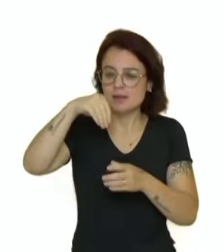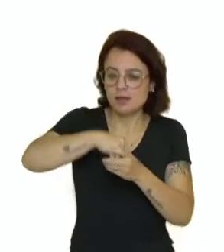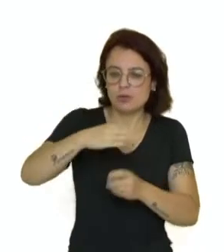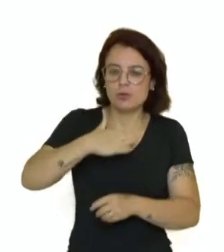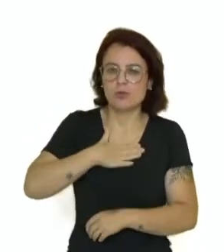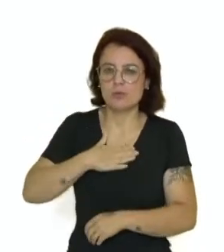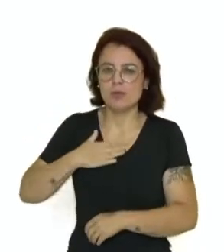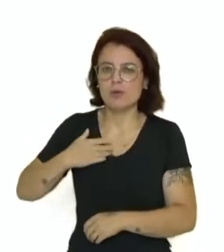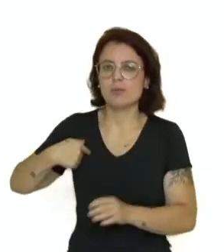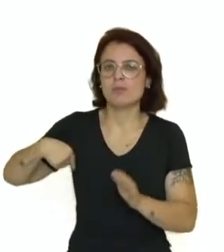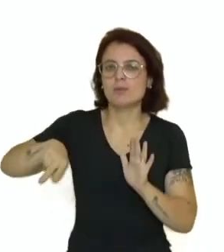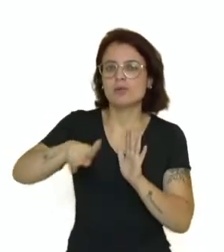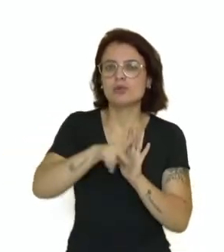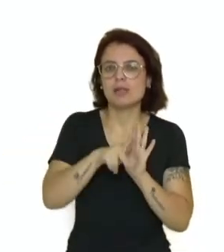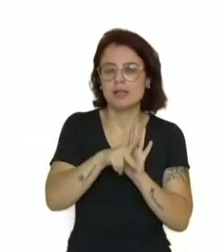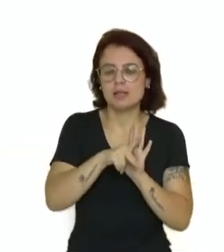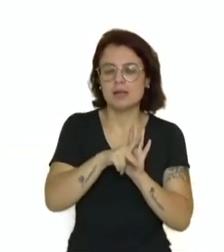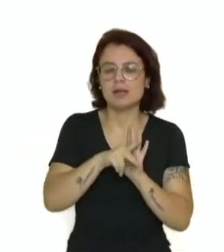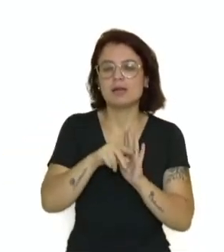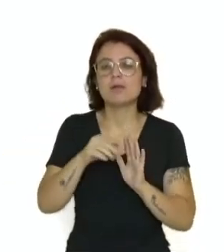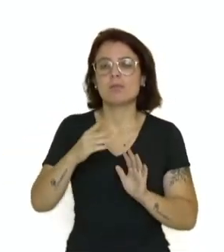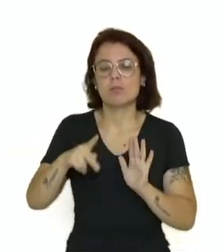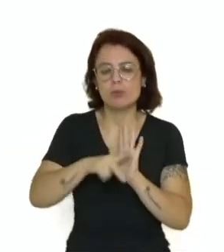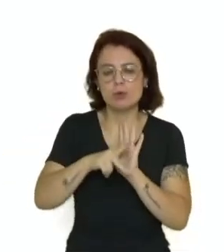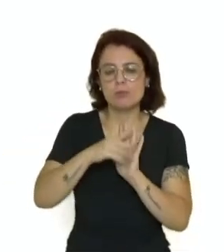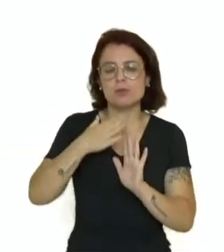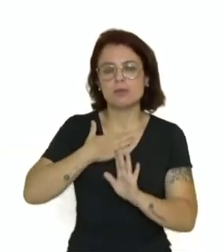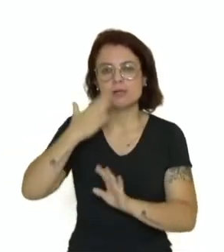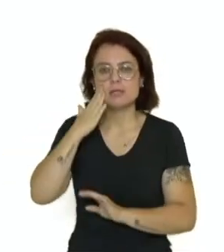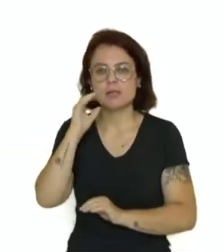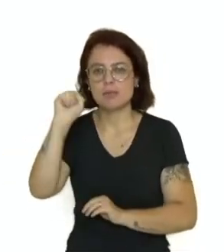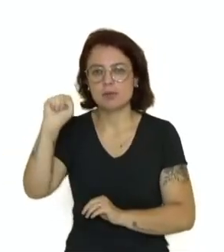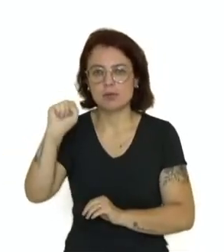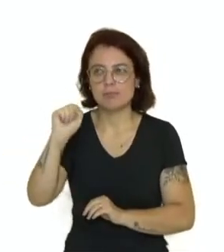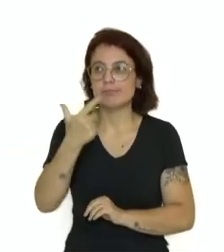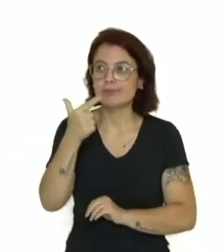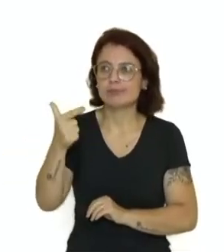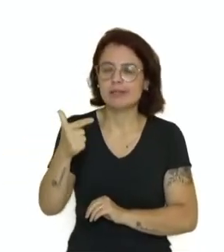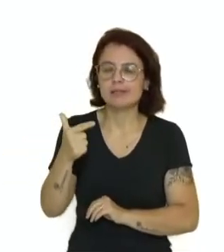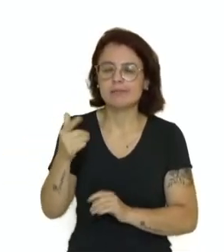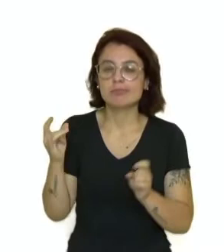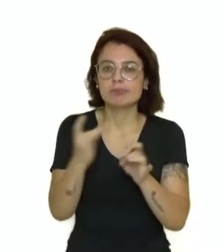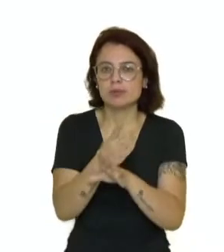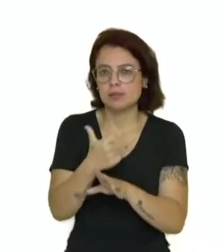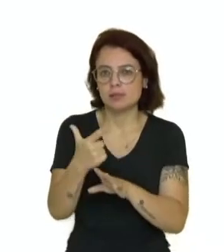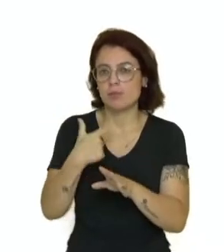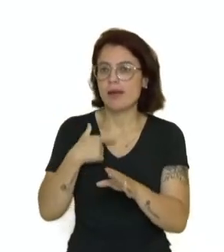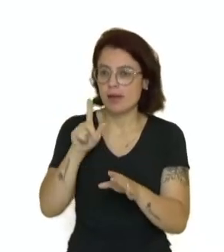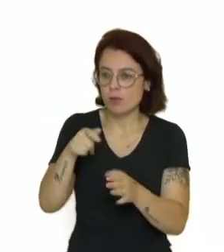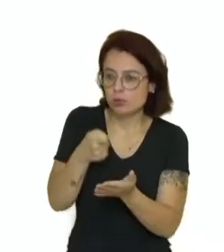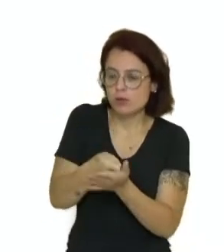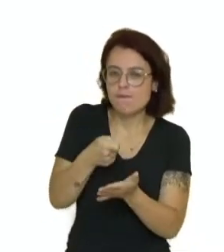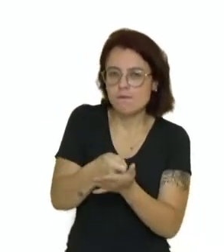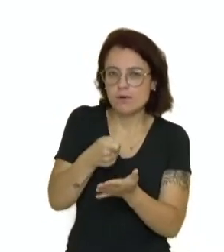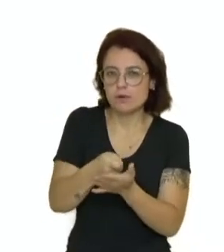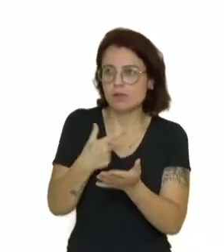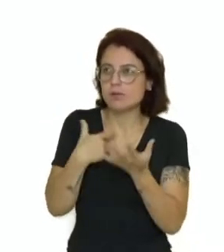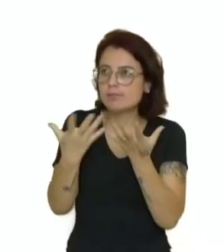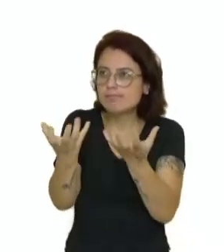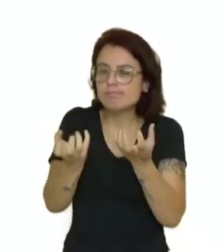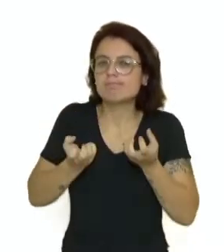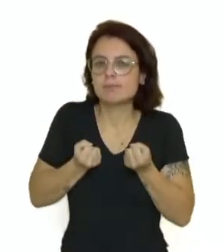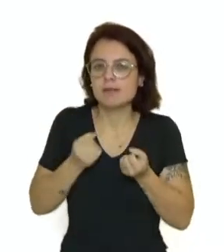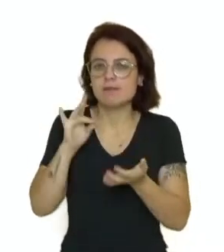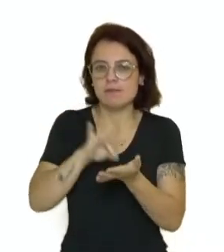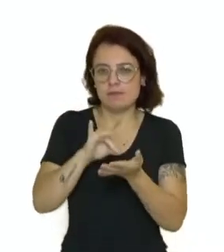determinado pela minha sabedoria prática. A virtude não é instintiva, a virtude é um dever que eu assumo, né, dentro